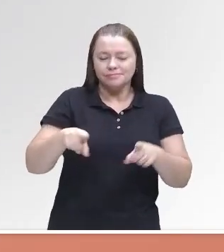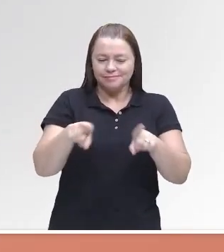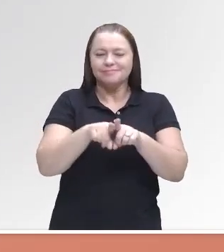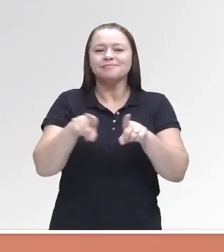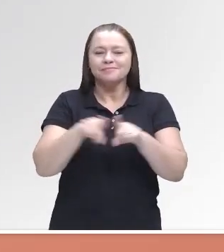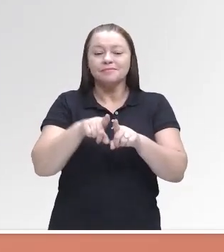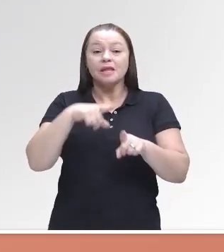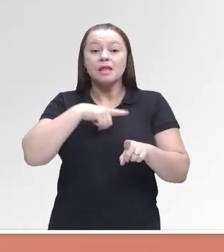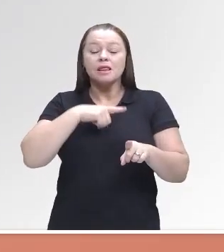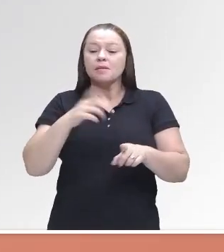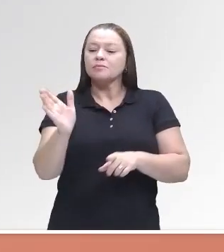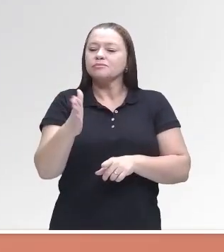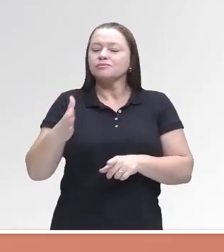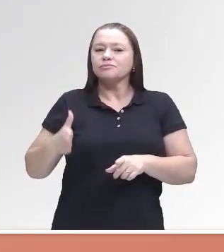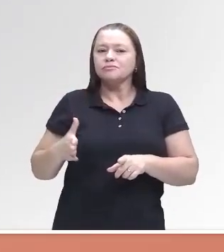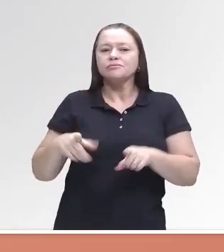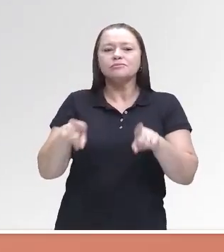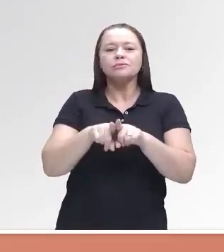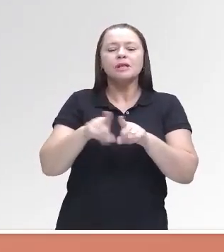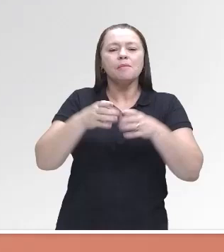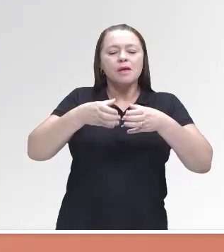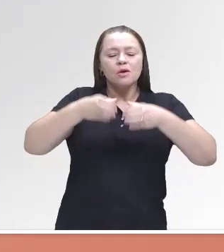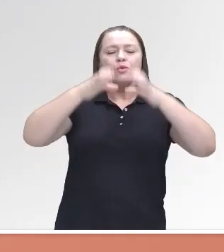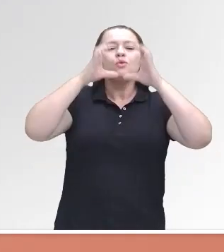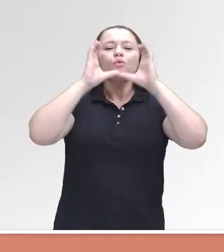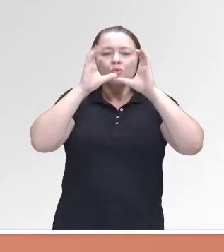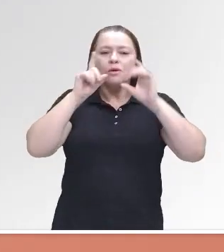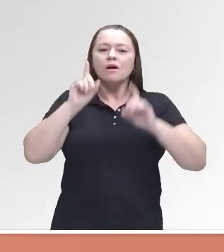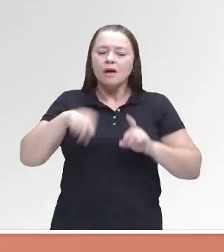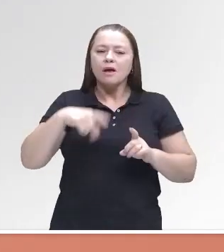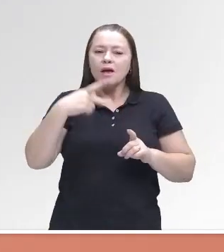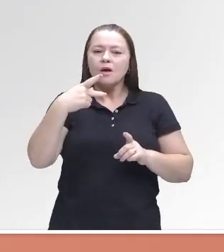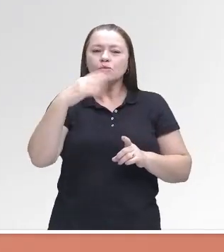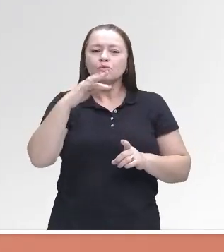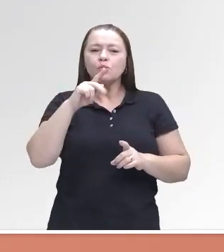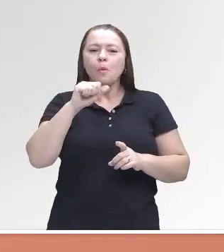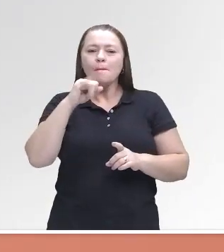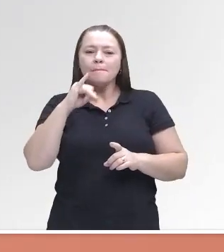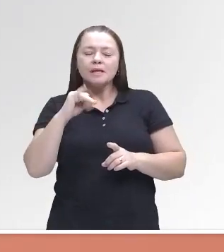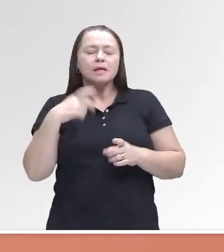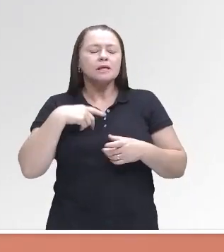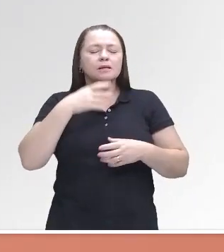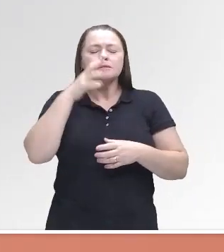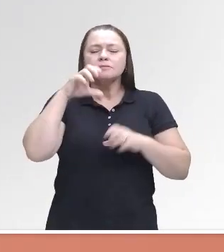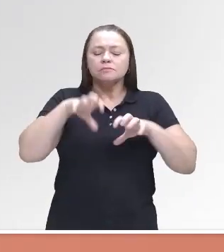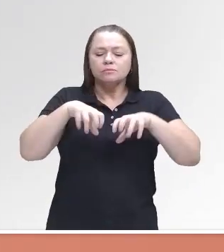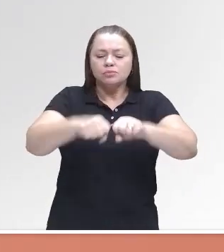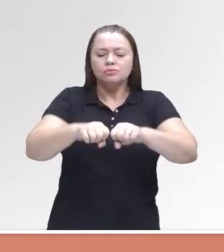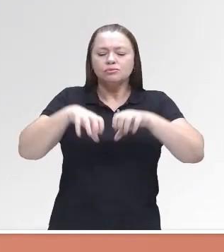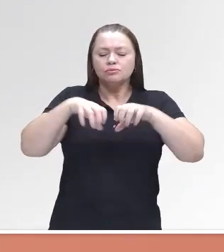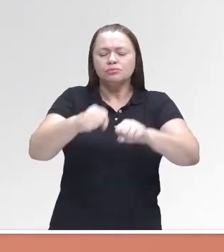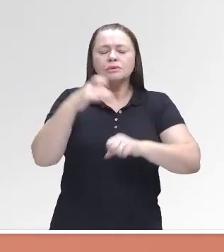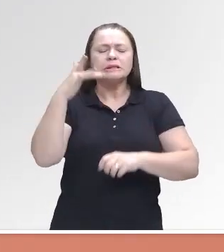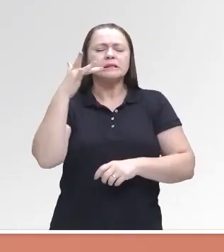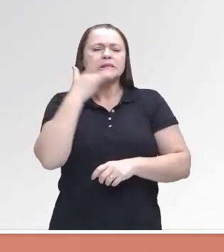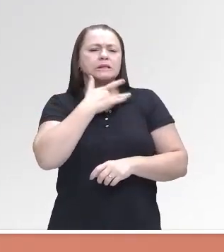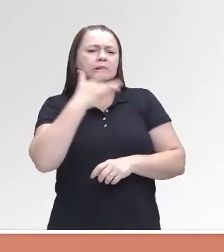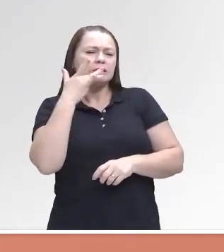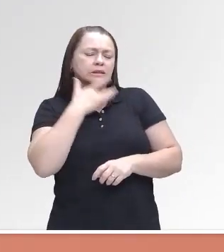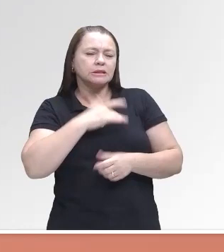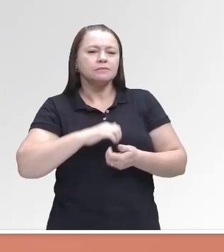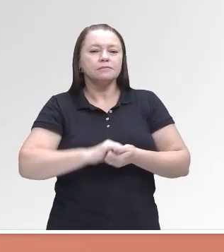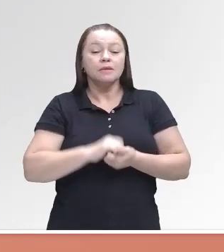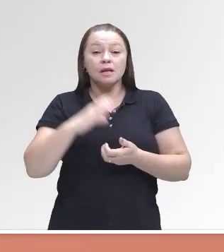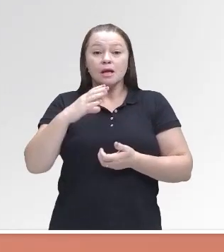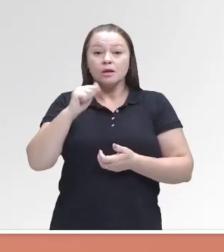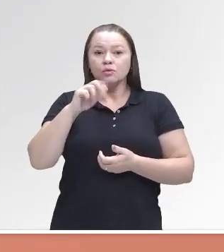tem no tucunaré, e também no tacacá. O tupi do açaí é gostoso como ele só. No